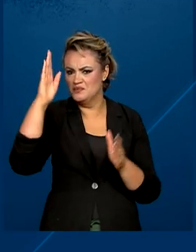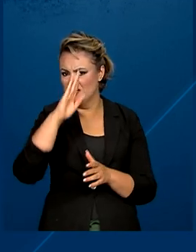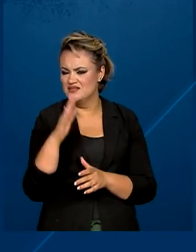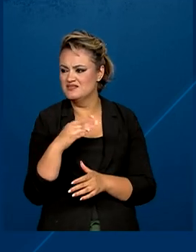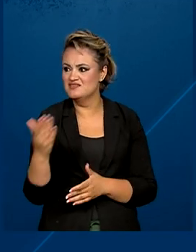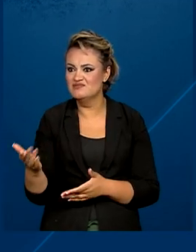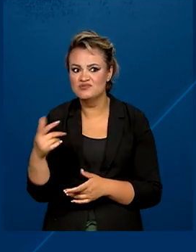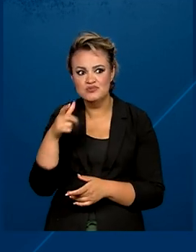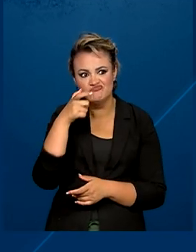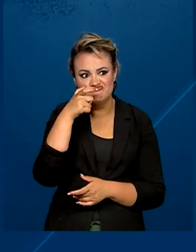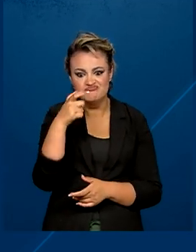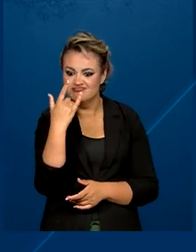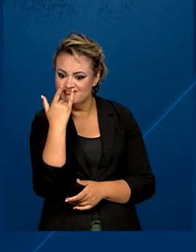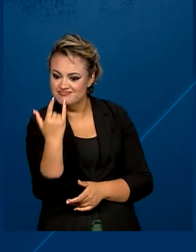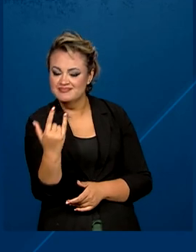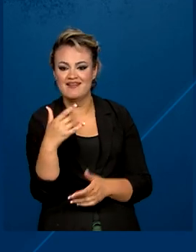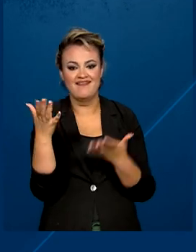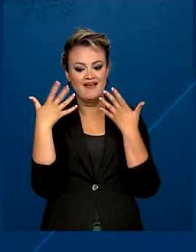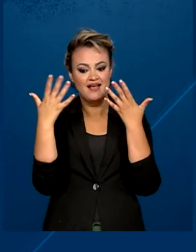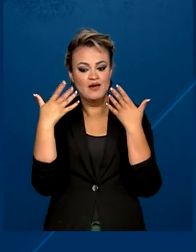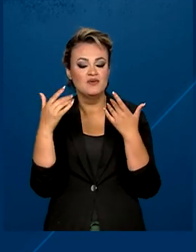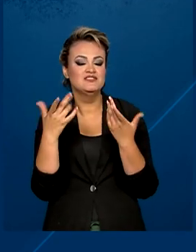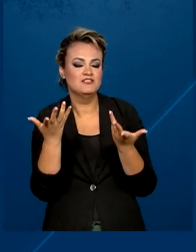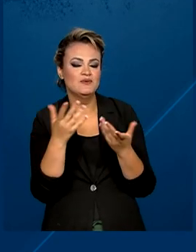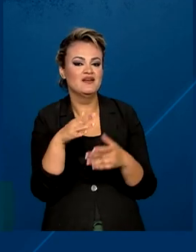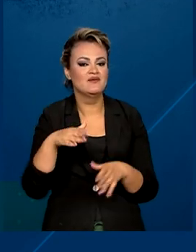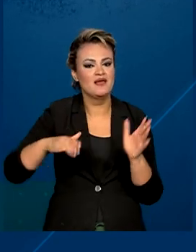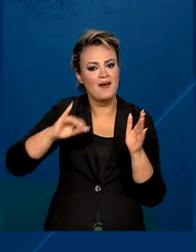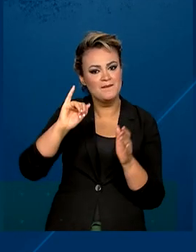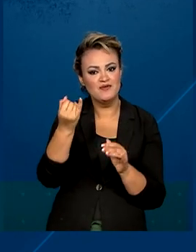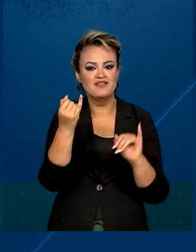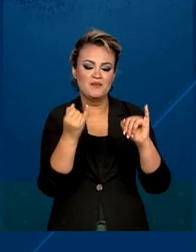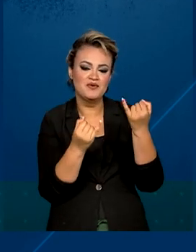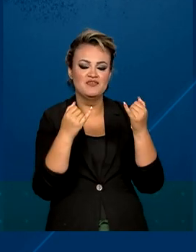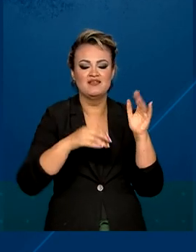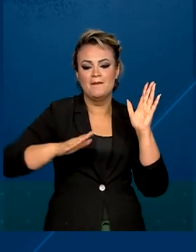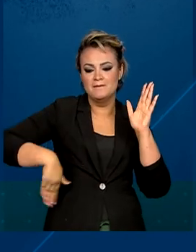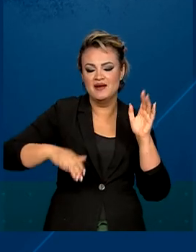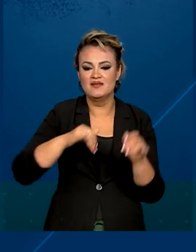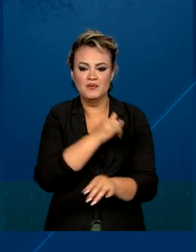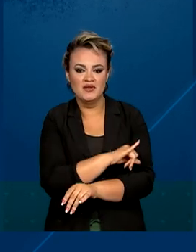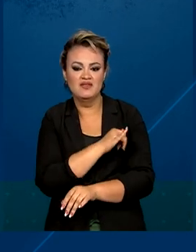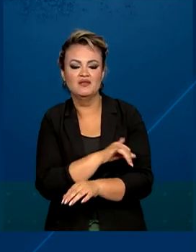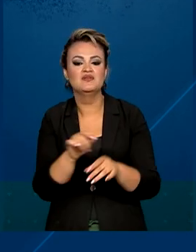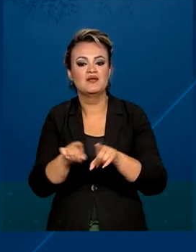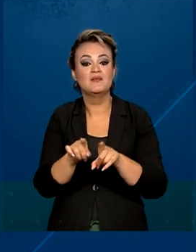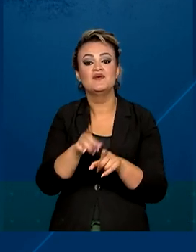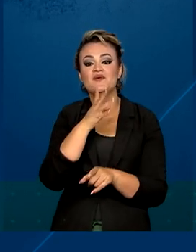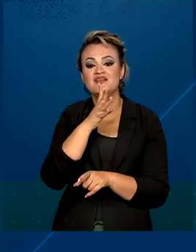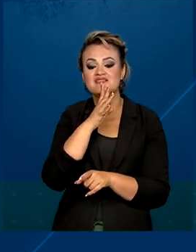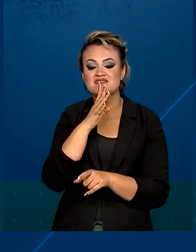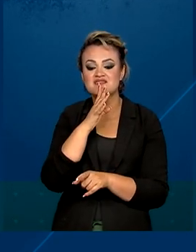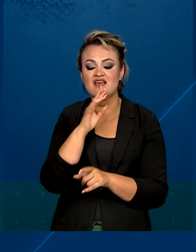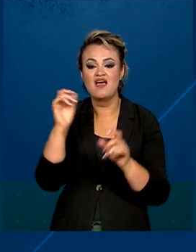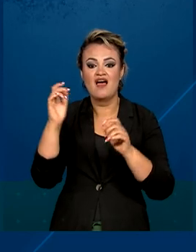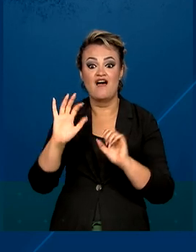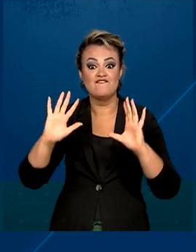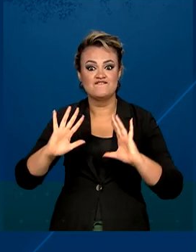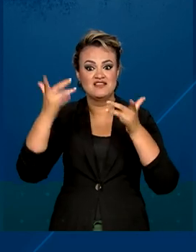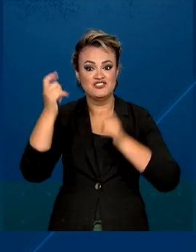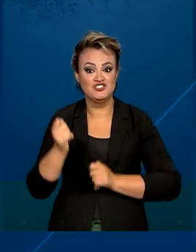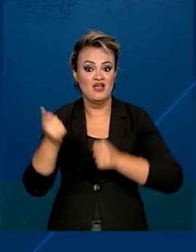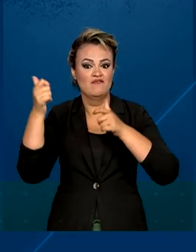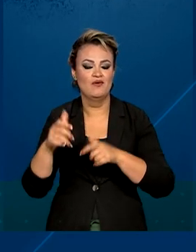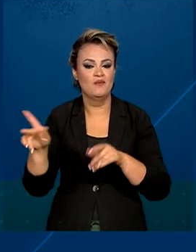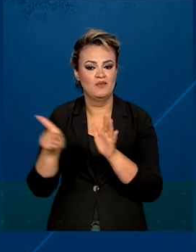mais convidativas, mais quentes. Então quero curtir um pouco as praias do Rio, mas também conhecer a famosa festa de Réveillon que acontece no